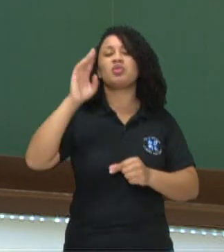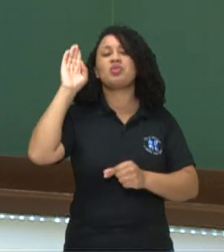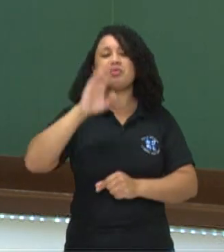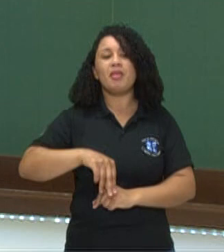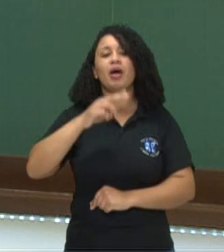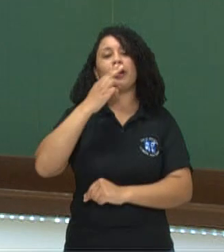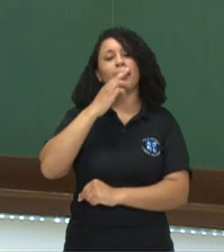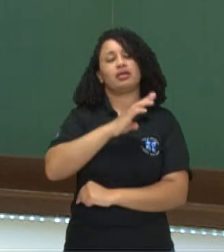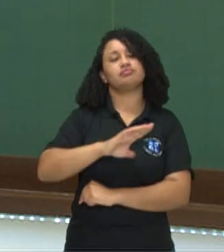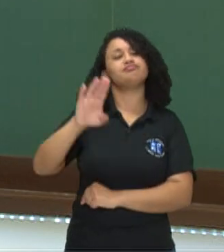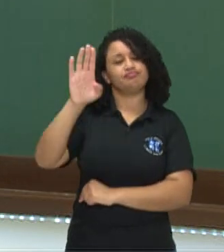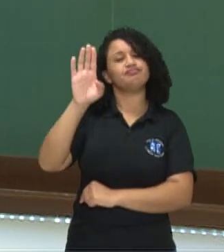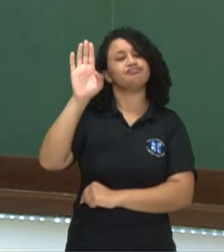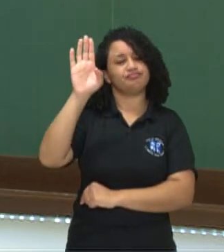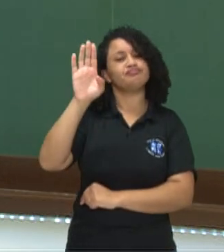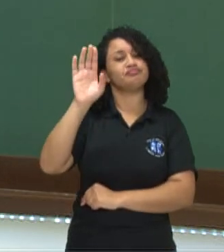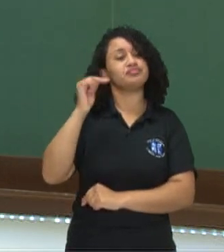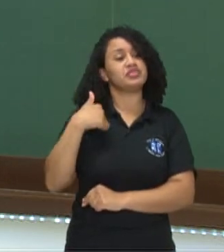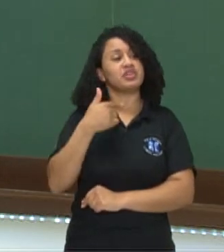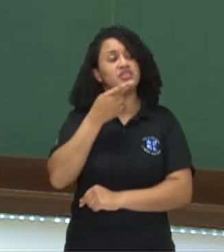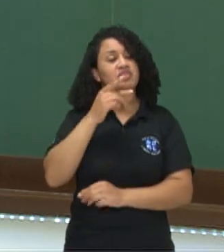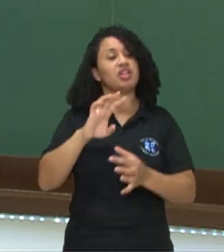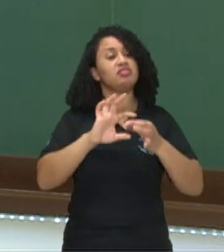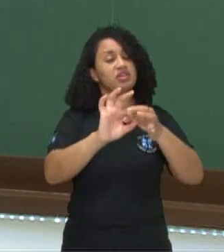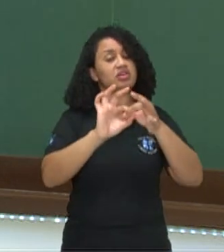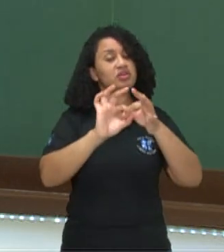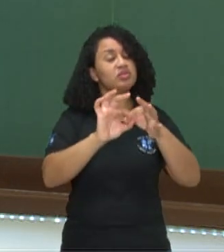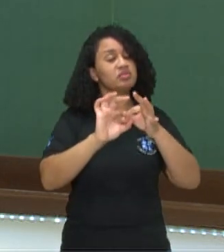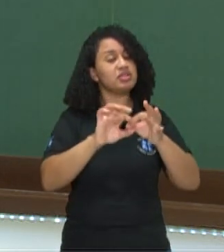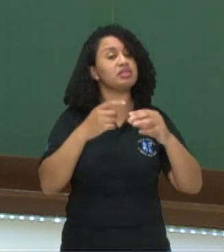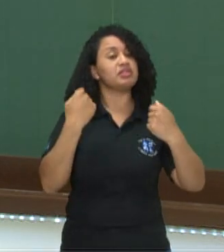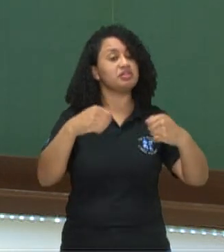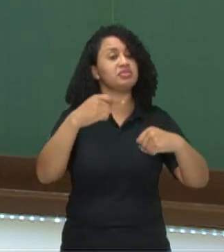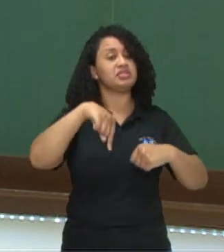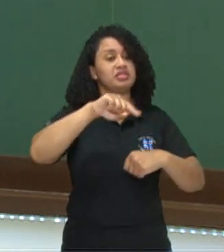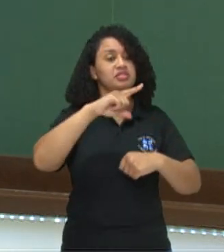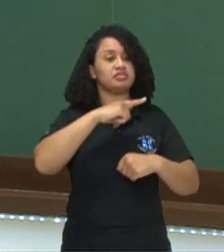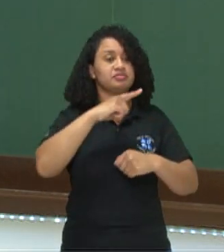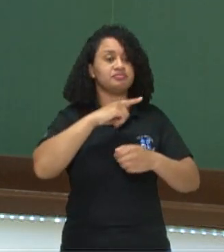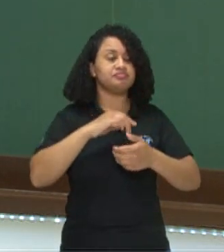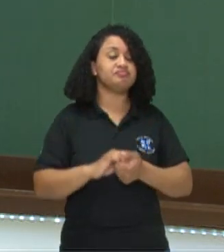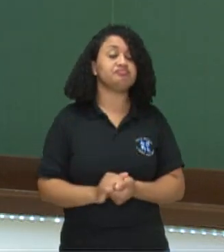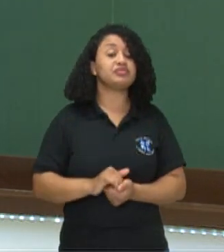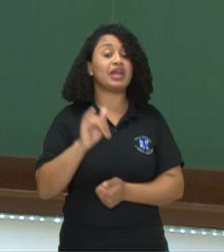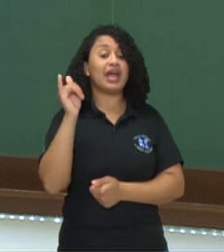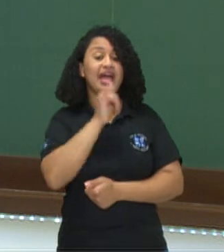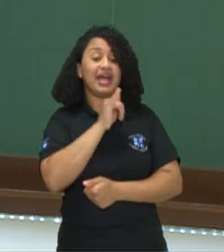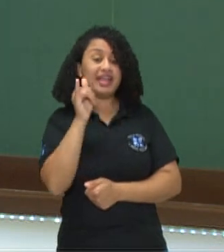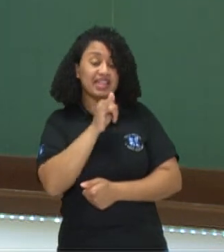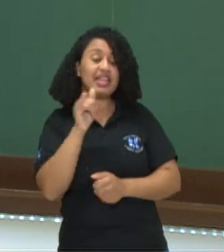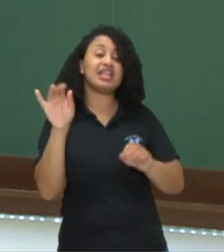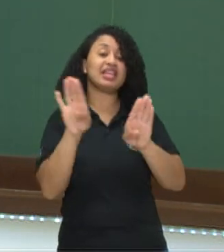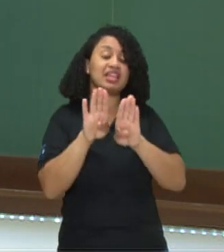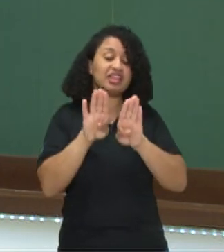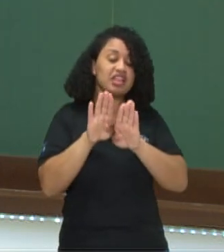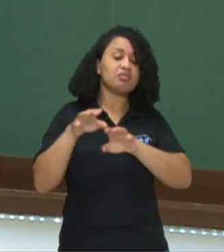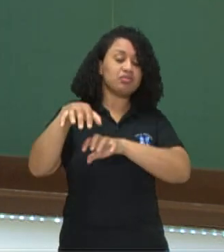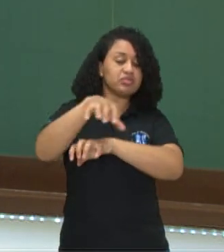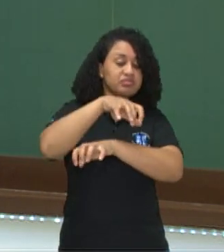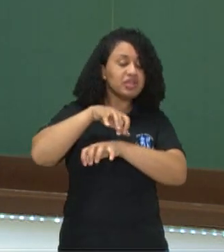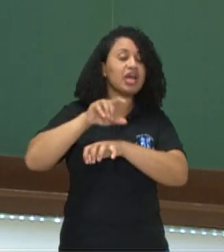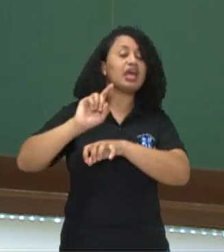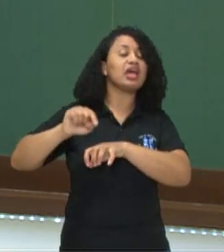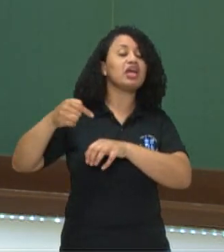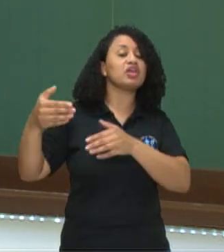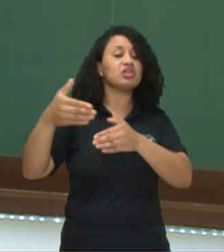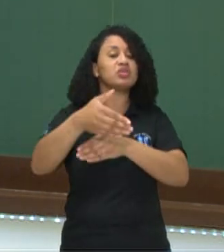tirania nazista. Então ele pregando essa união entre os ingleses. A Itália, também do eixo, entrou na